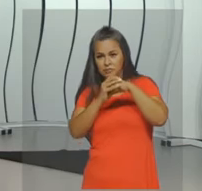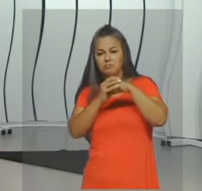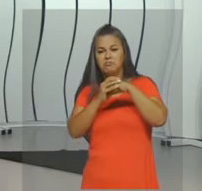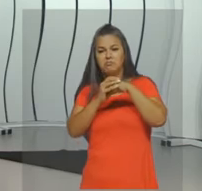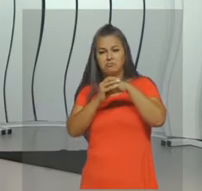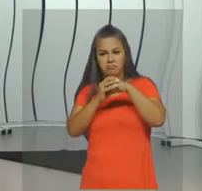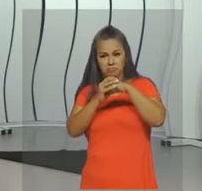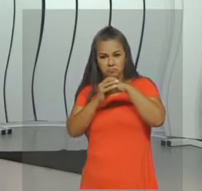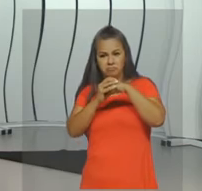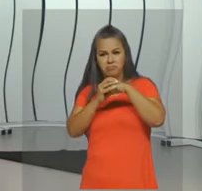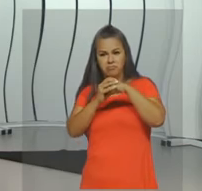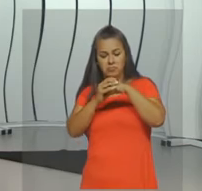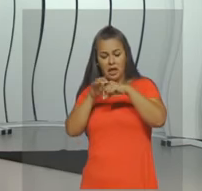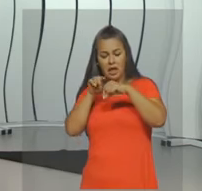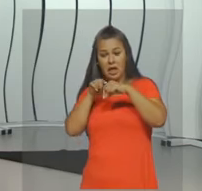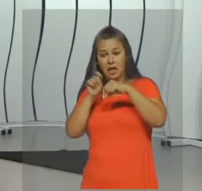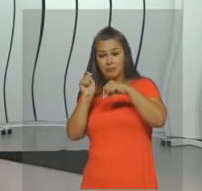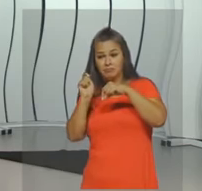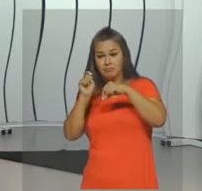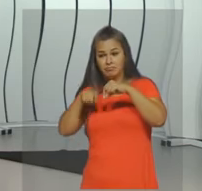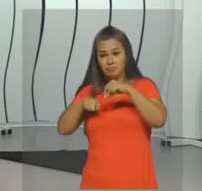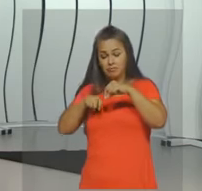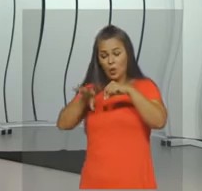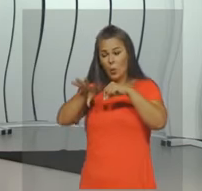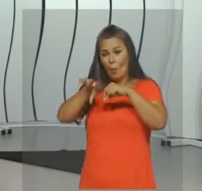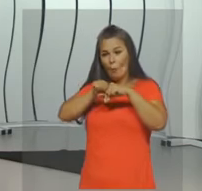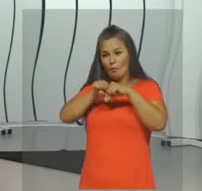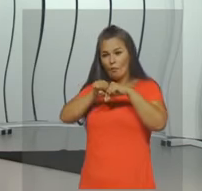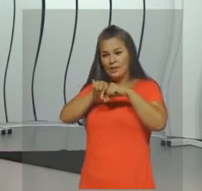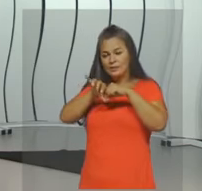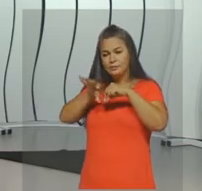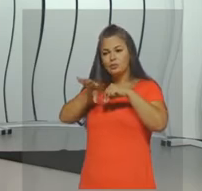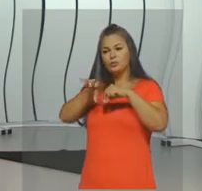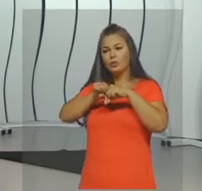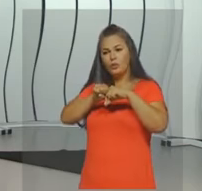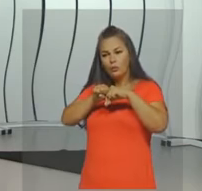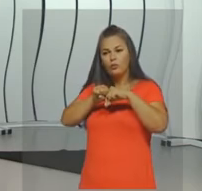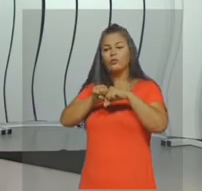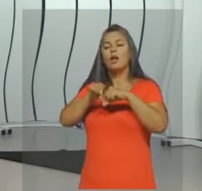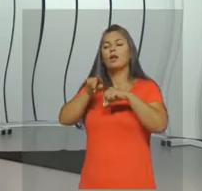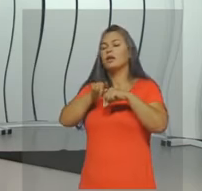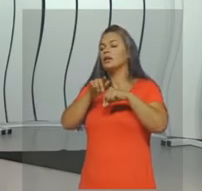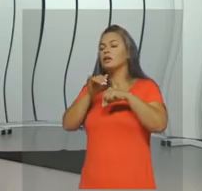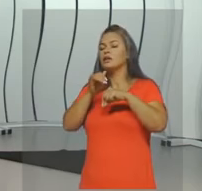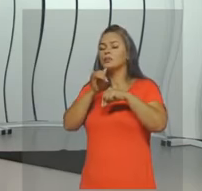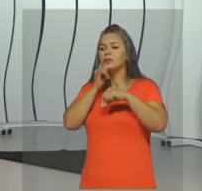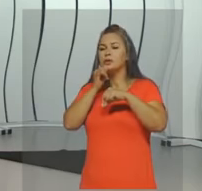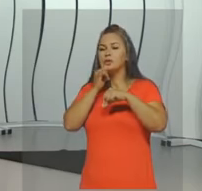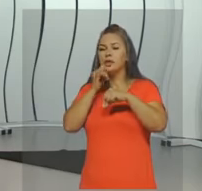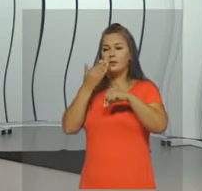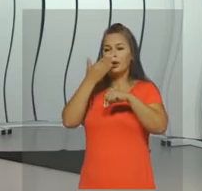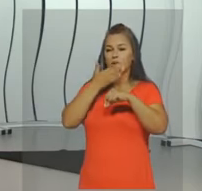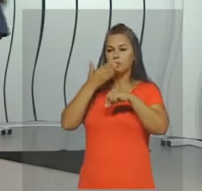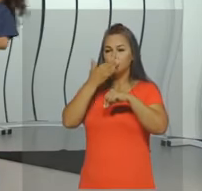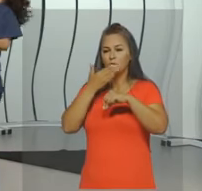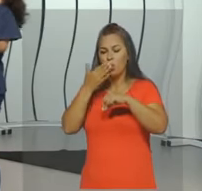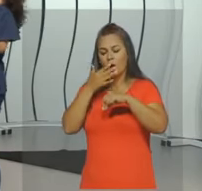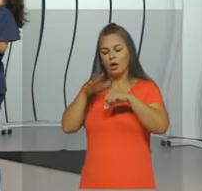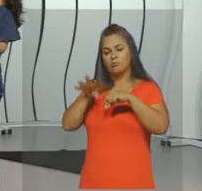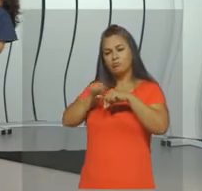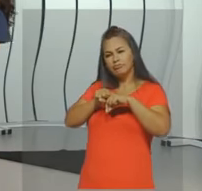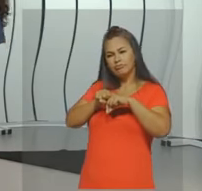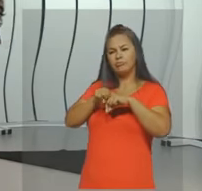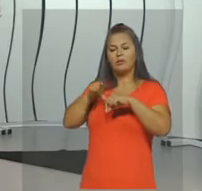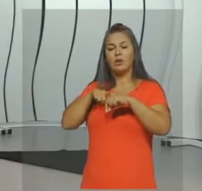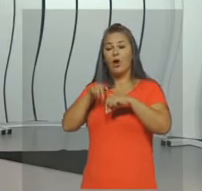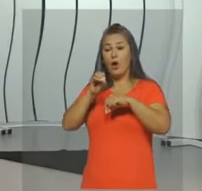então, alimentar, nutrir com alimento, com glicose, com oxigênio, vai nutrir essas células, tá? Então,